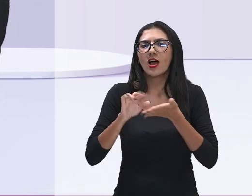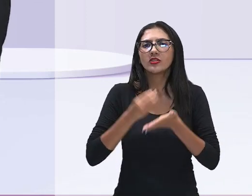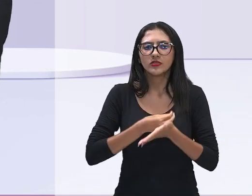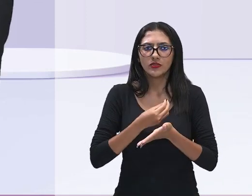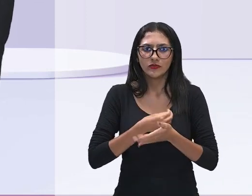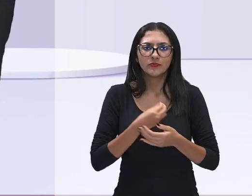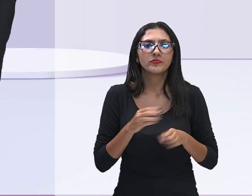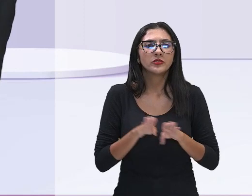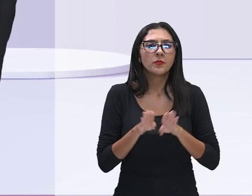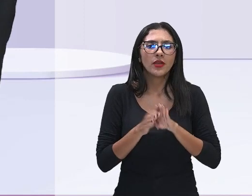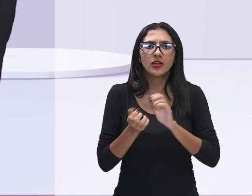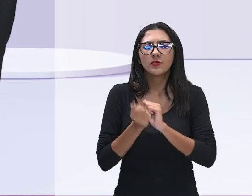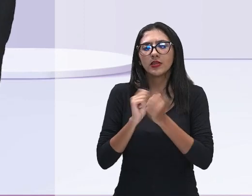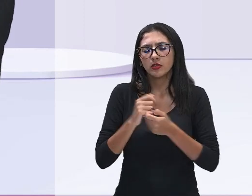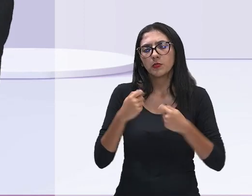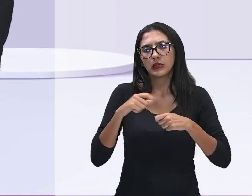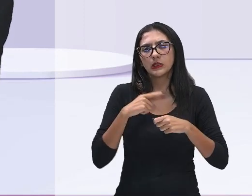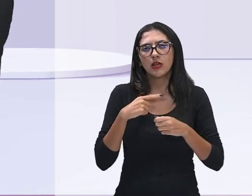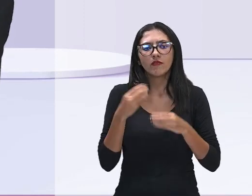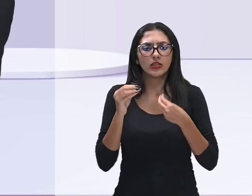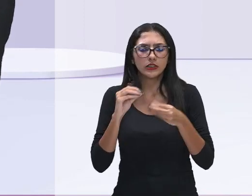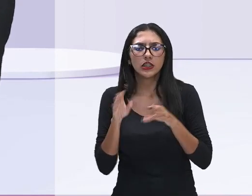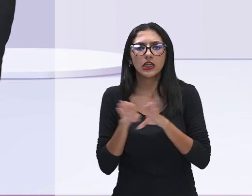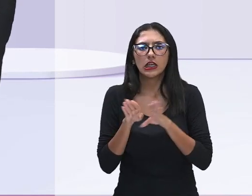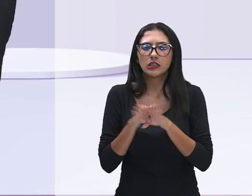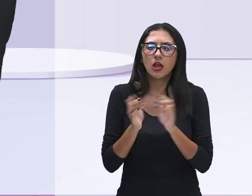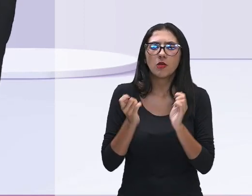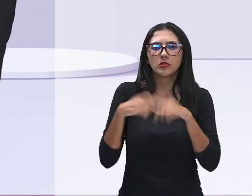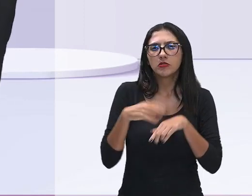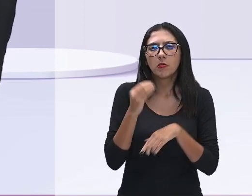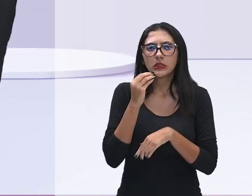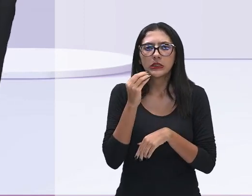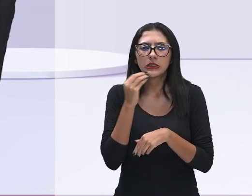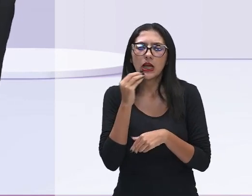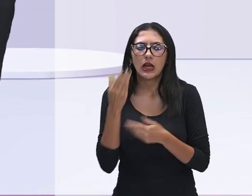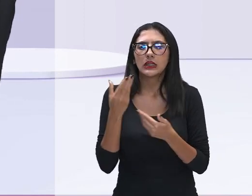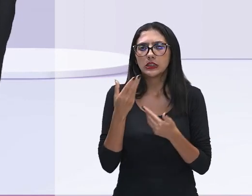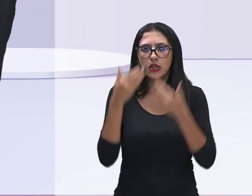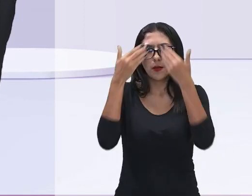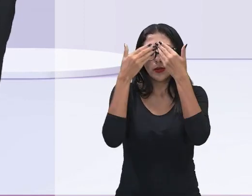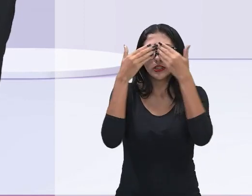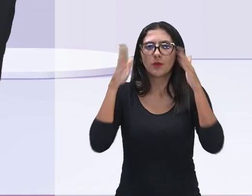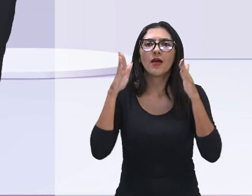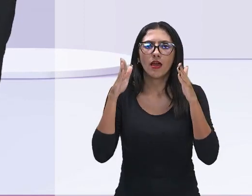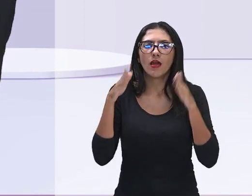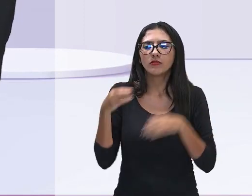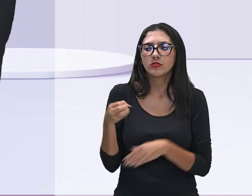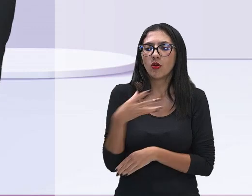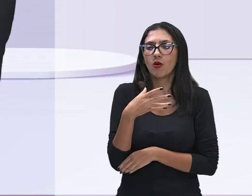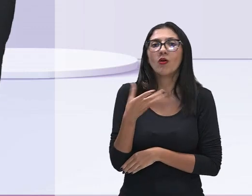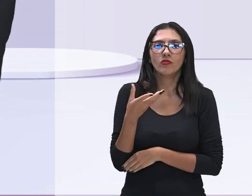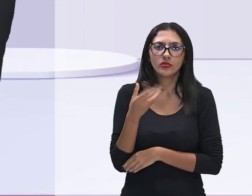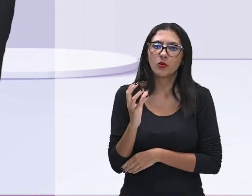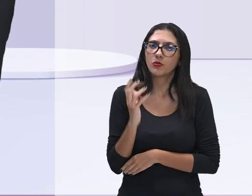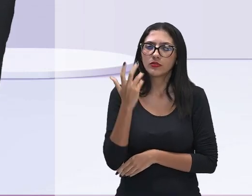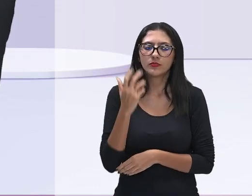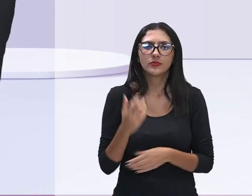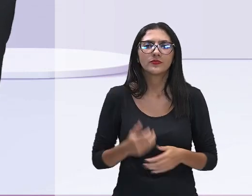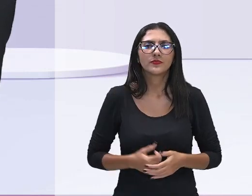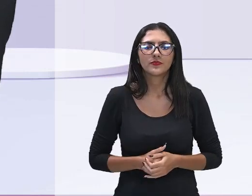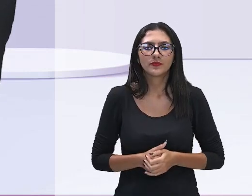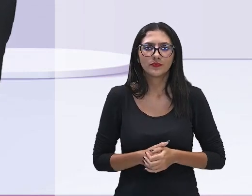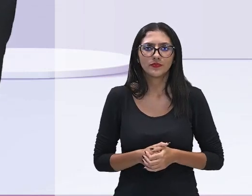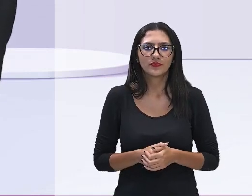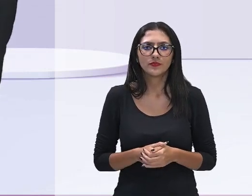adaptação, sendo flexível e aberto e se adaptando a essas novas situações. E isso também